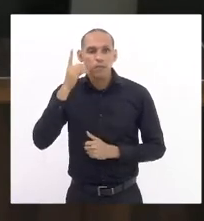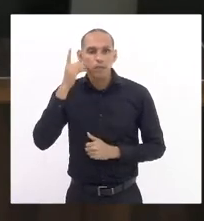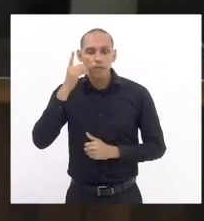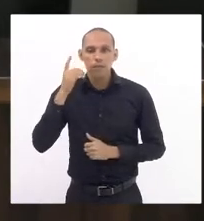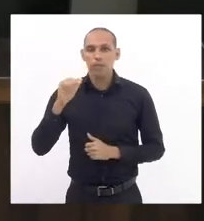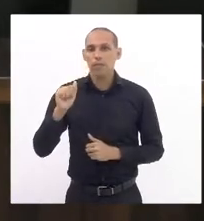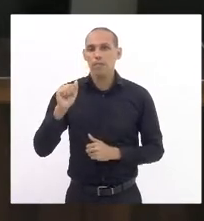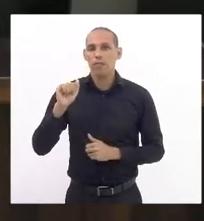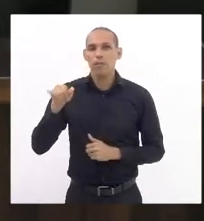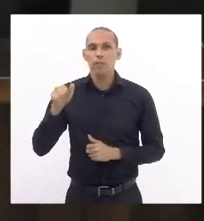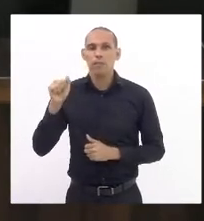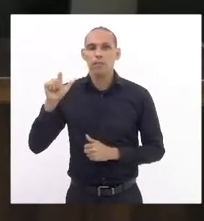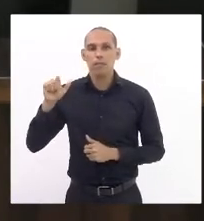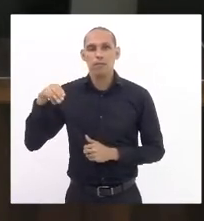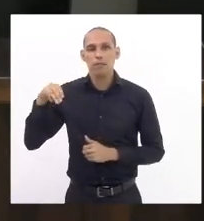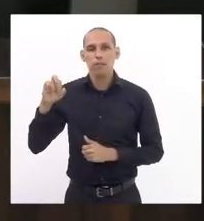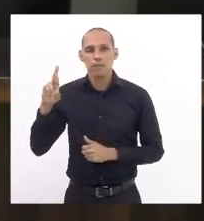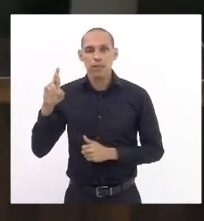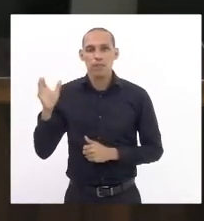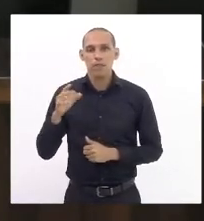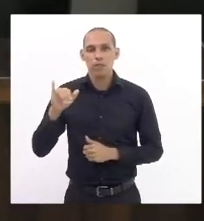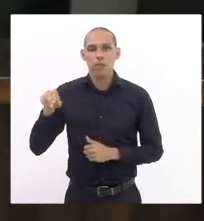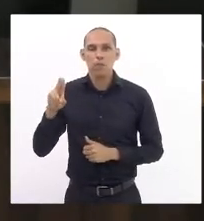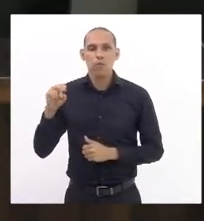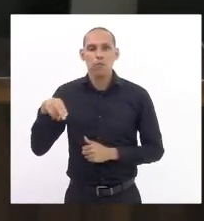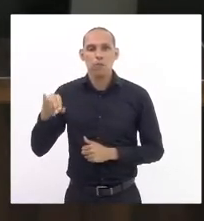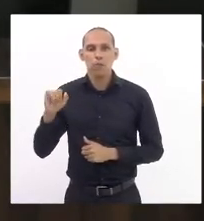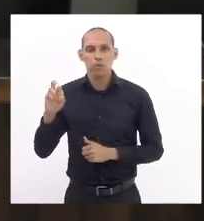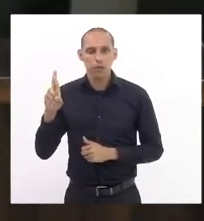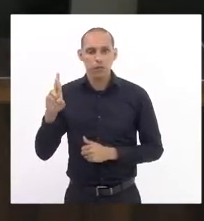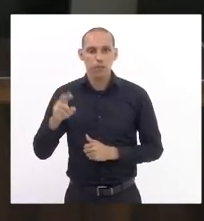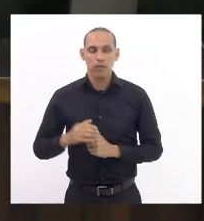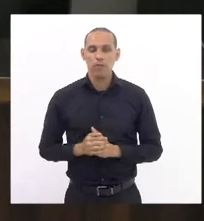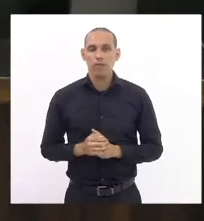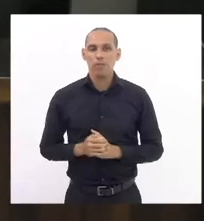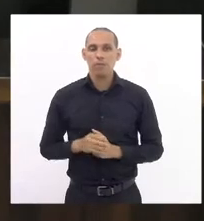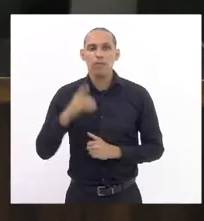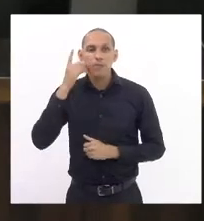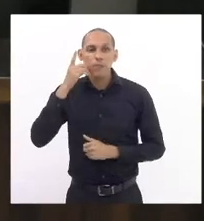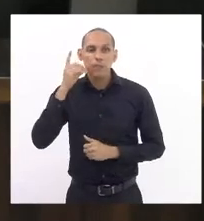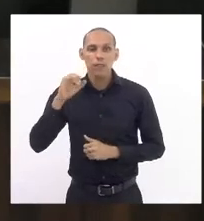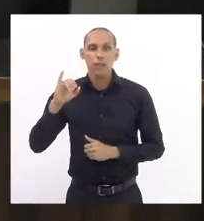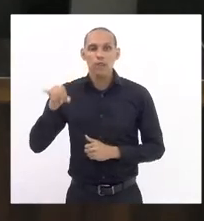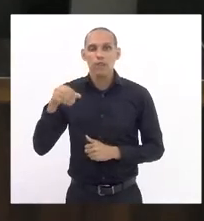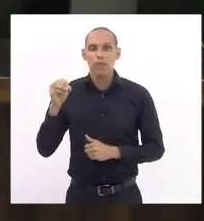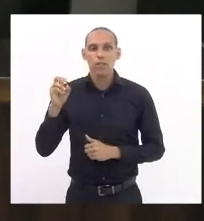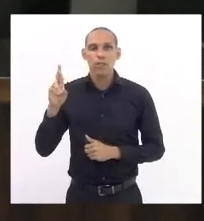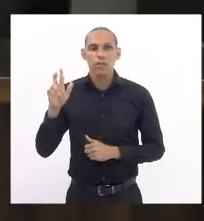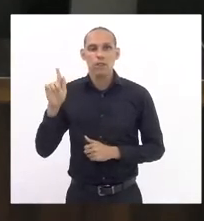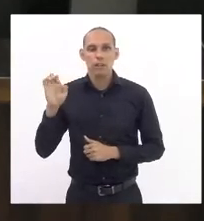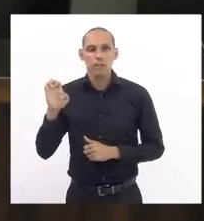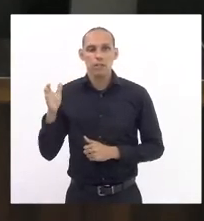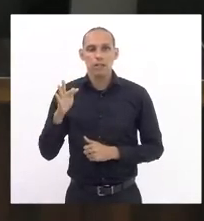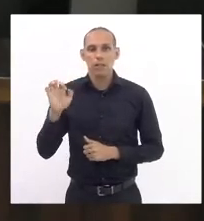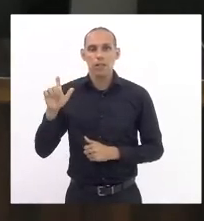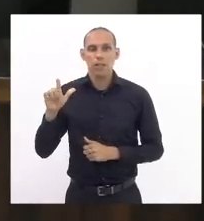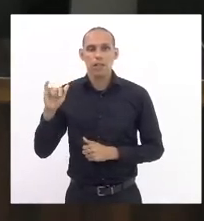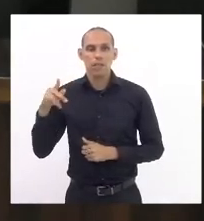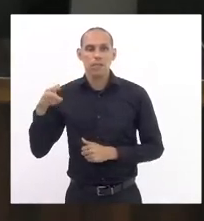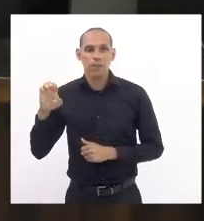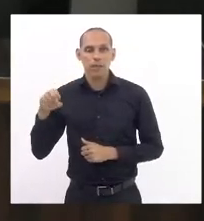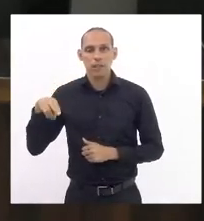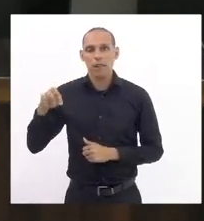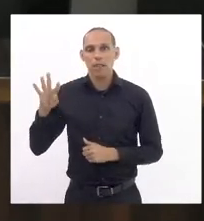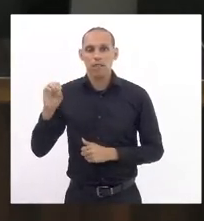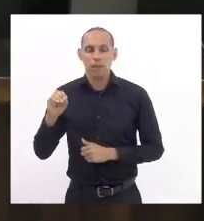Deputado Jalmir Júnior. Deputado Jalmir Júnior. Deputado Jorge Felipe Neto. Deputado